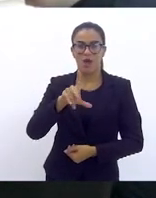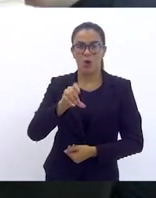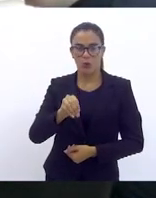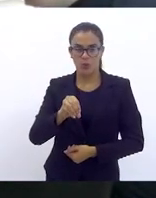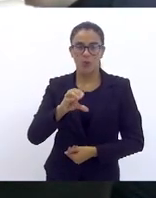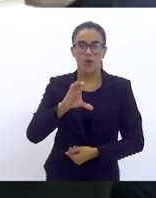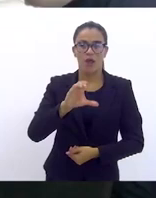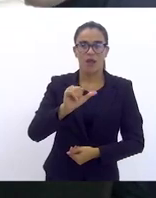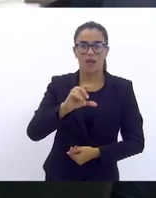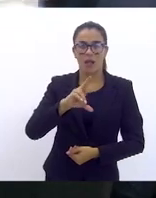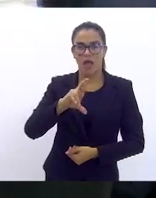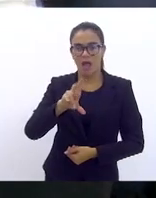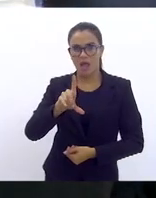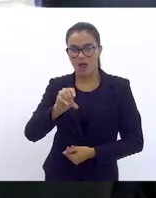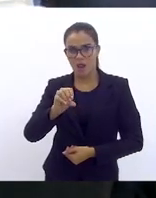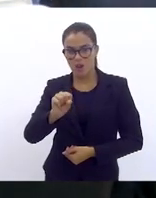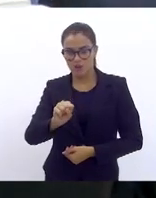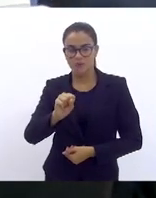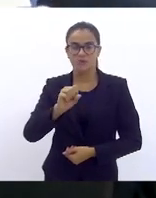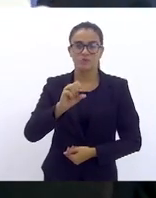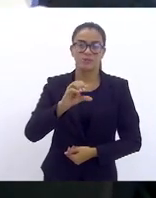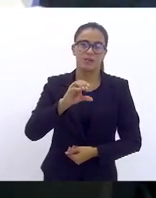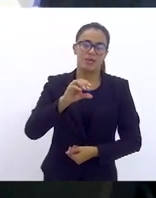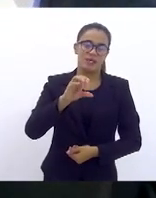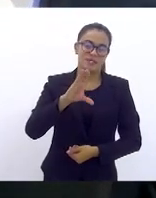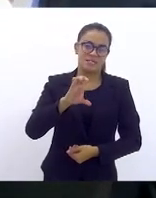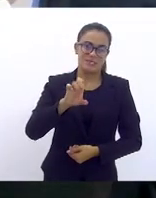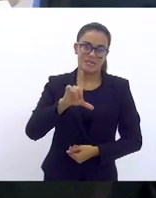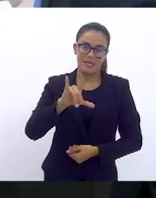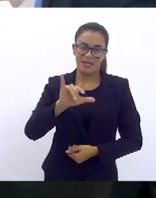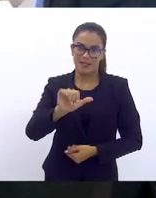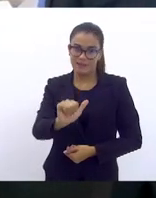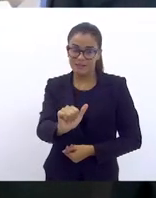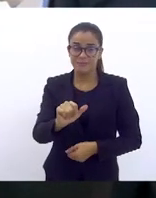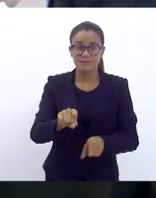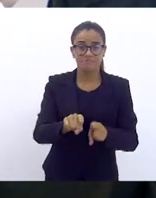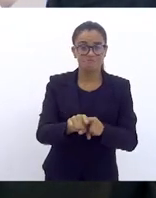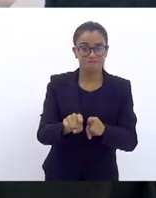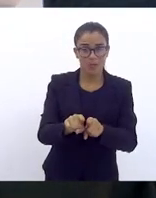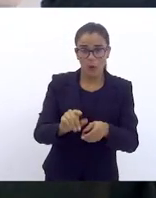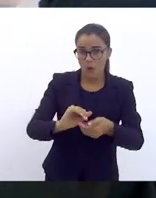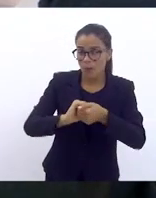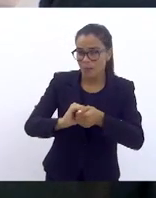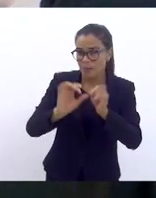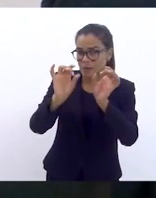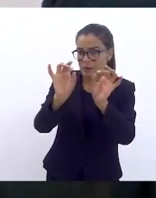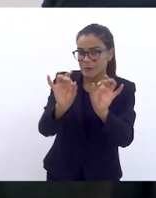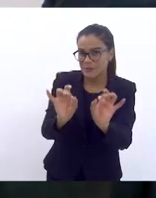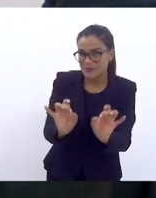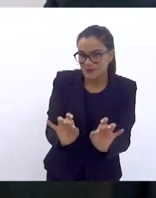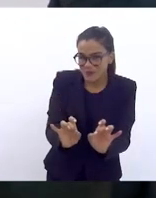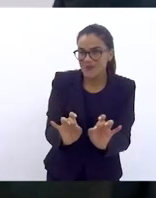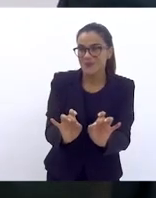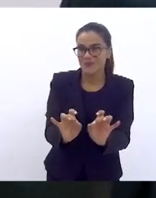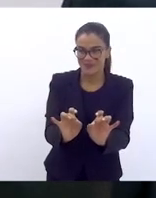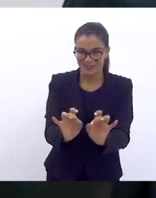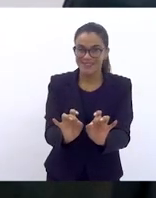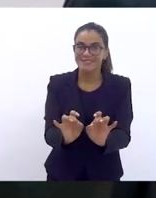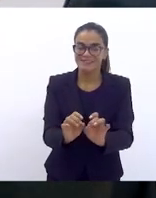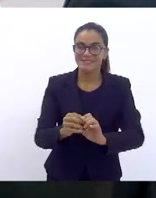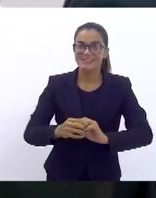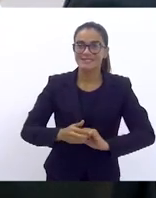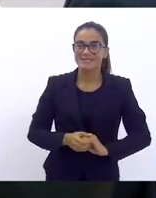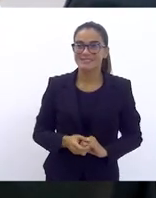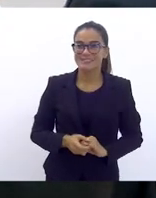Deputado da Célia Jordão queria fazer um cumprimento especial se me permite aqui também assim como você André